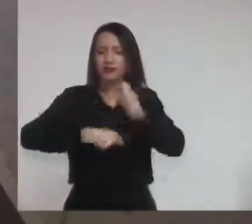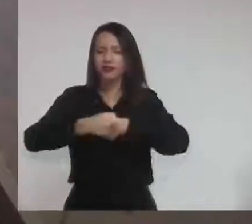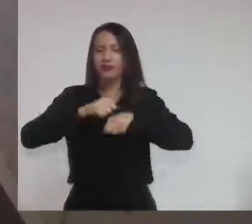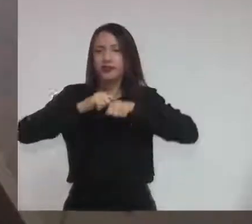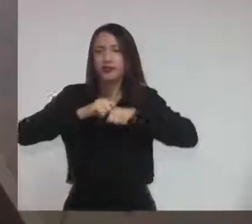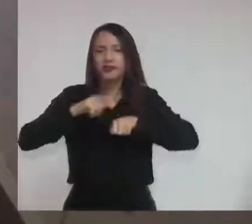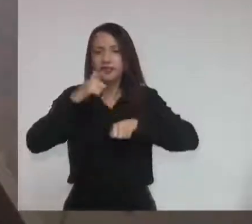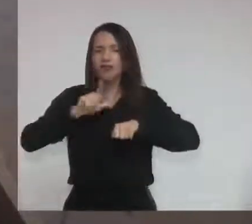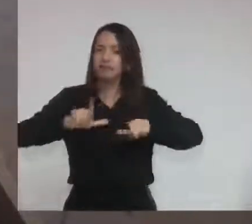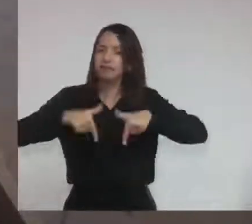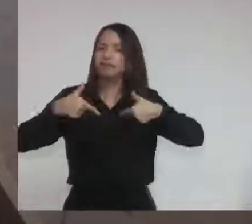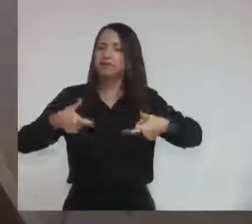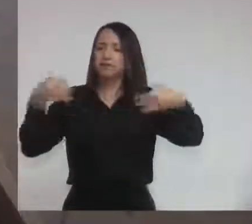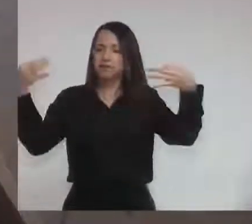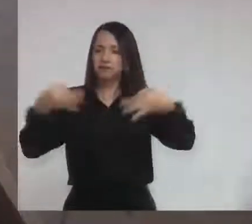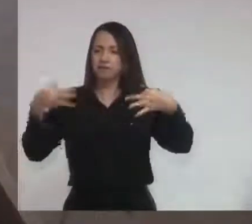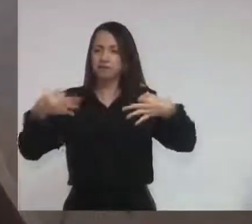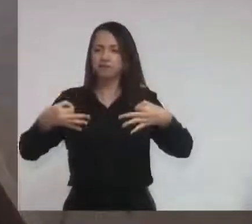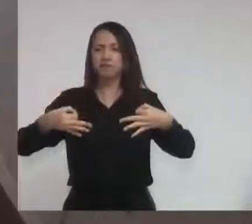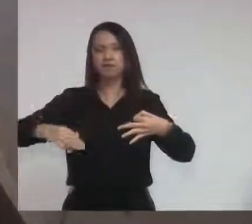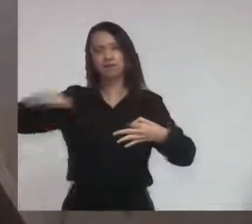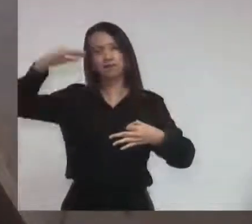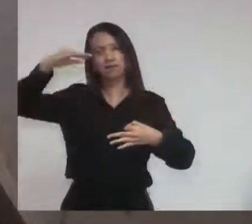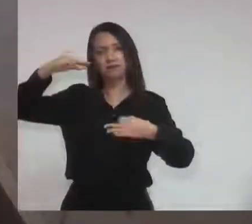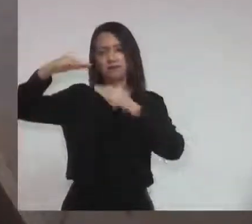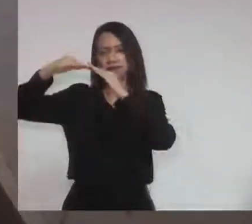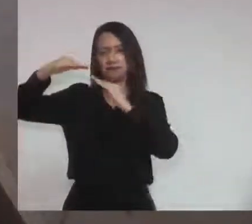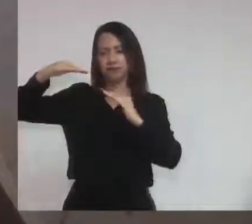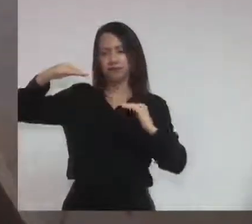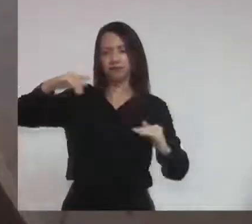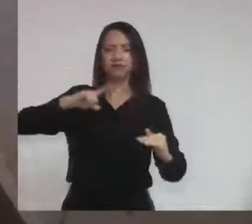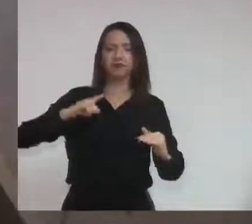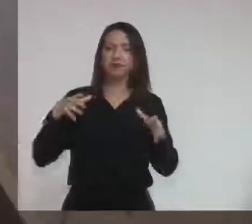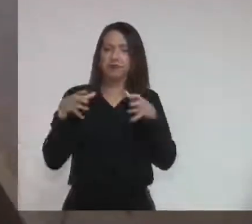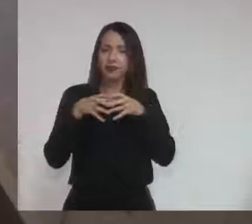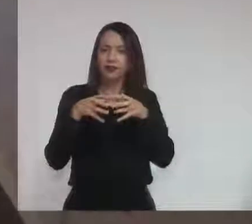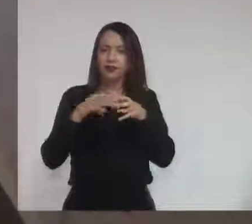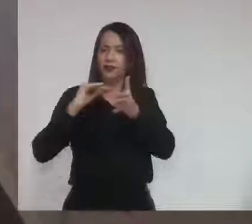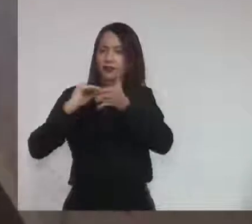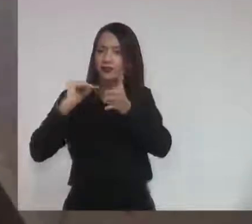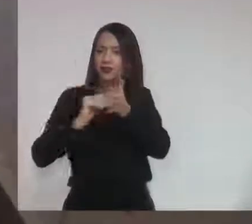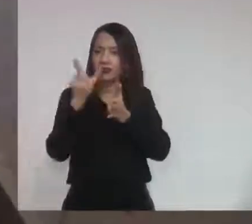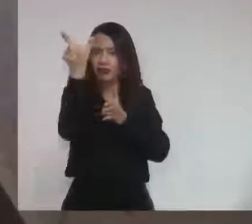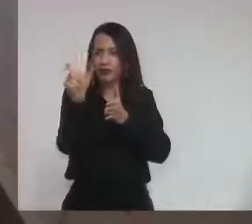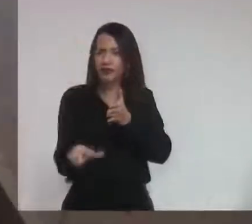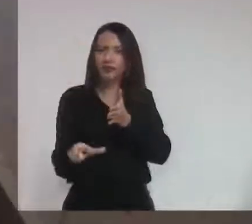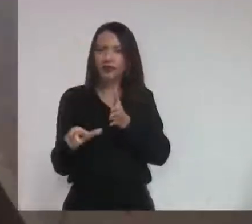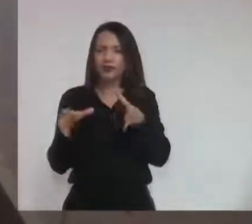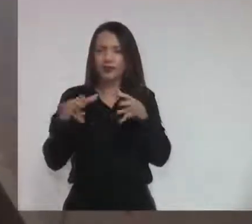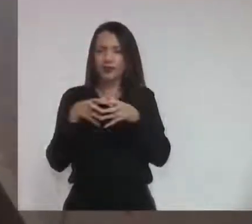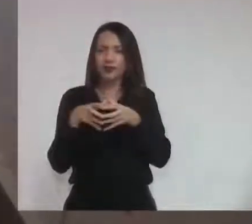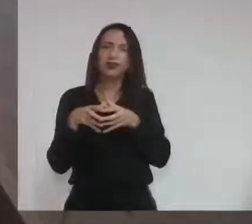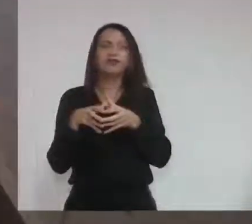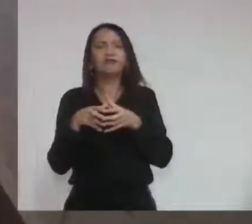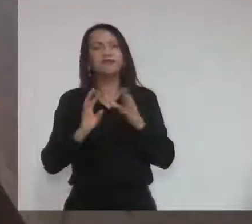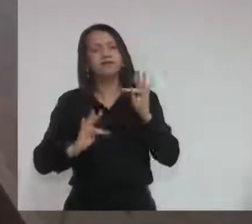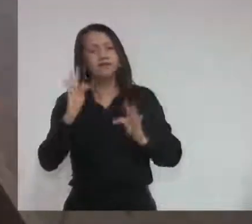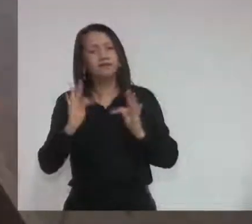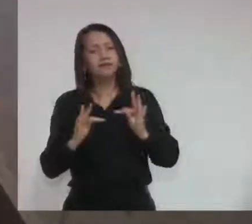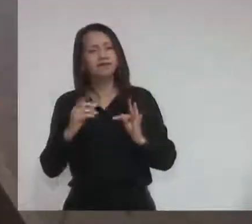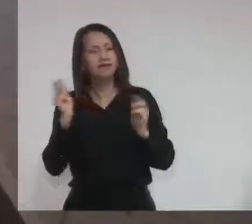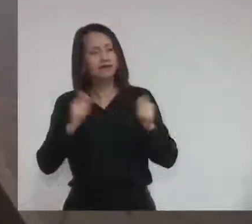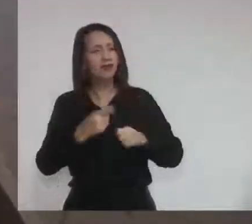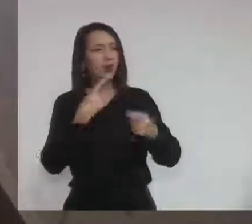caminhando bem. Então precisa ter não só um secretário, mas uma boa equipe técnica, e um secretário que tenha também um bom diálogo